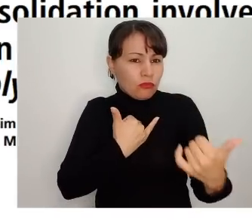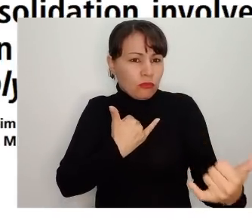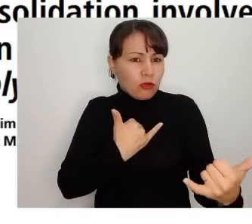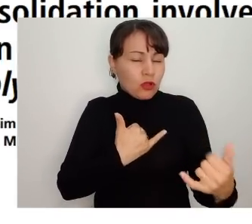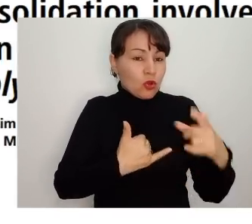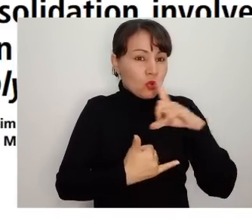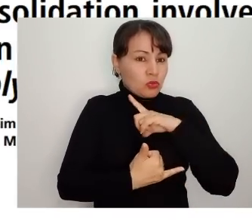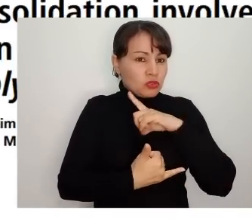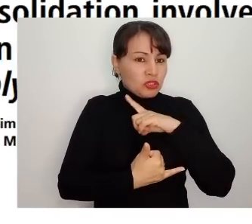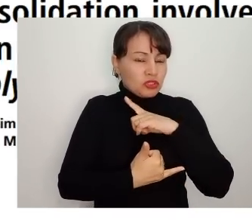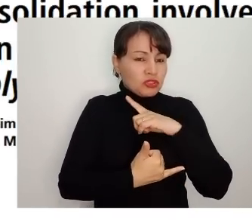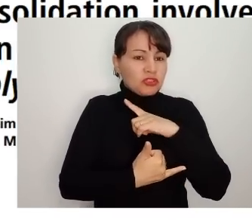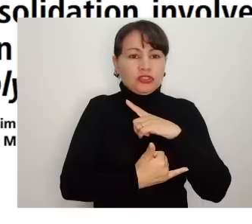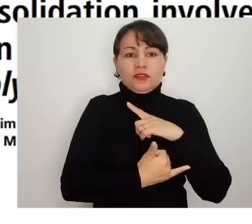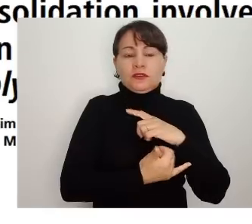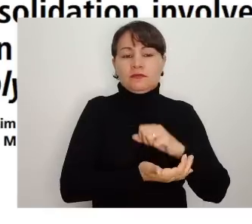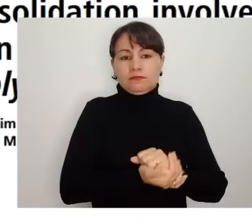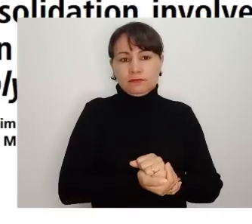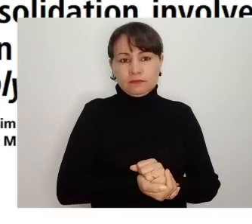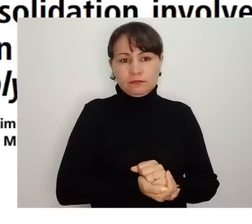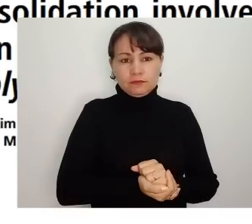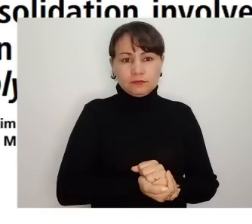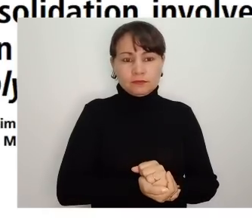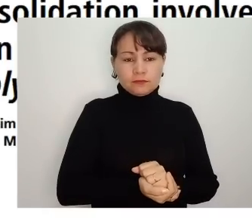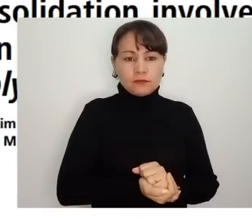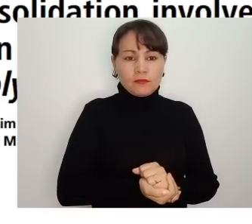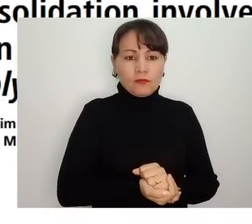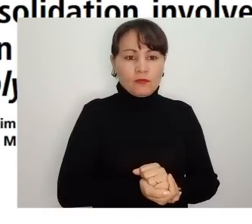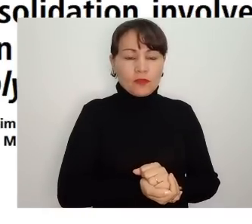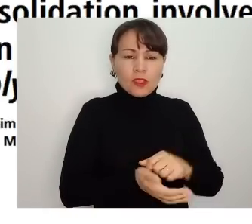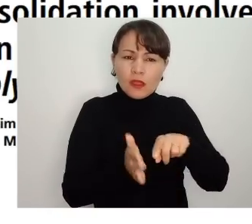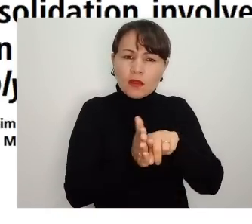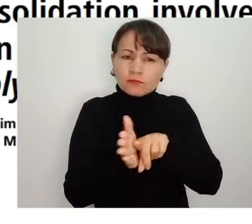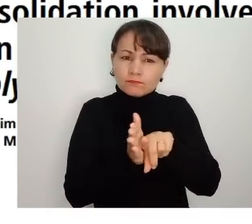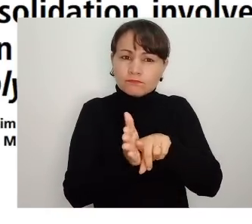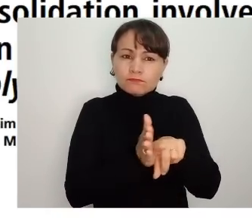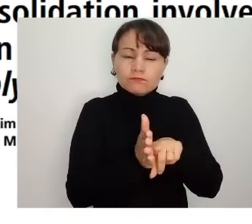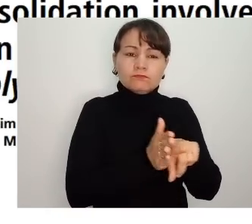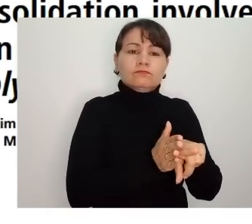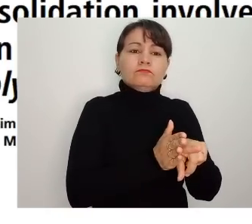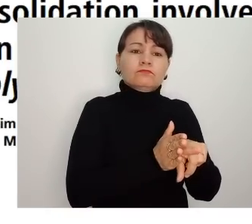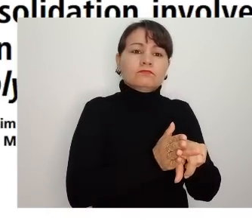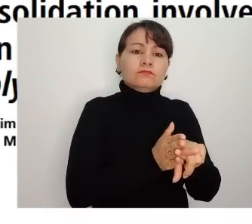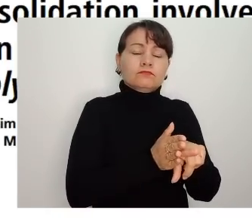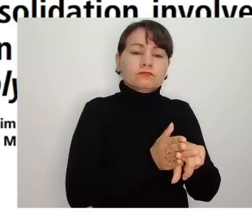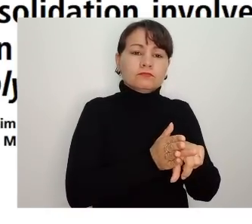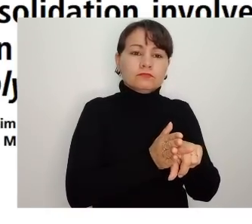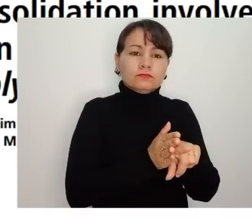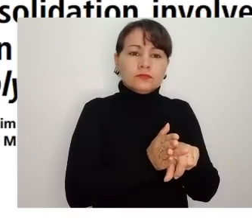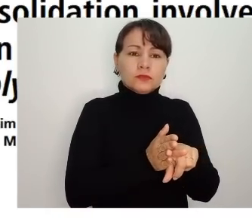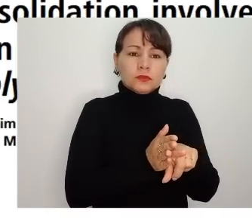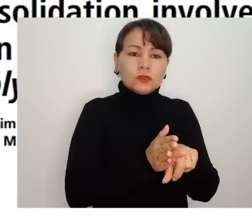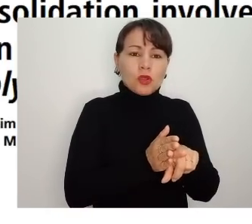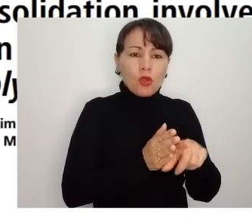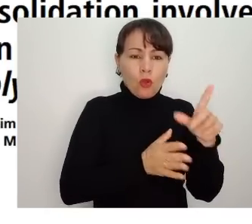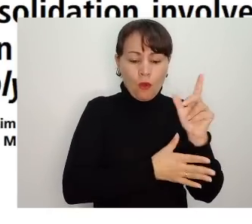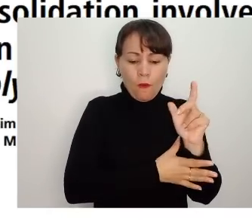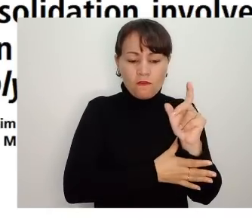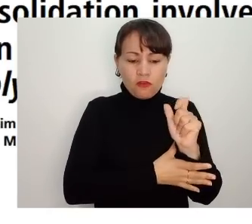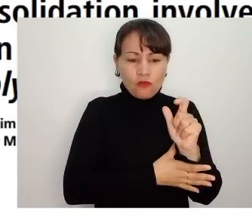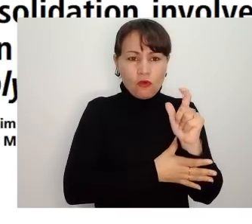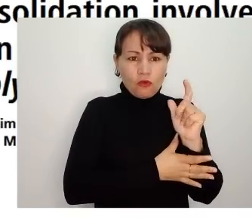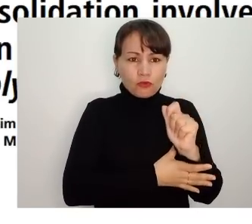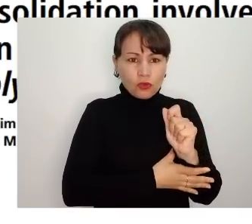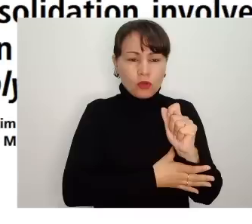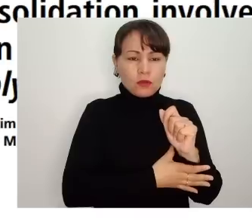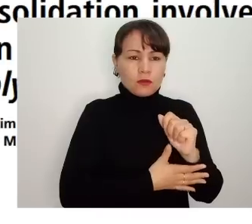que esse invertebrado apresentava. E ele analisou com um